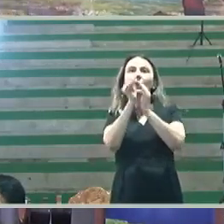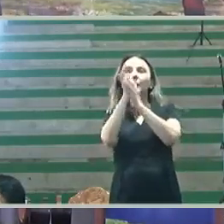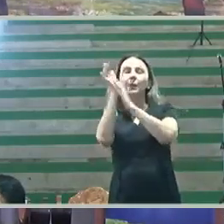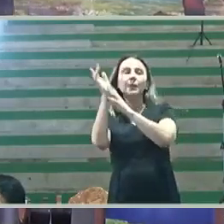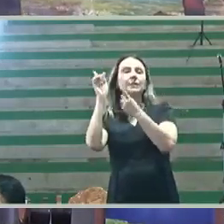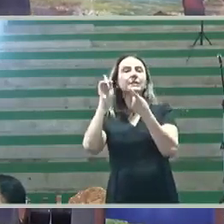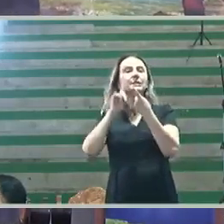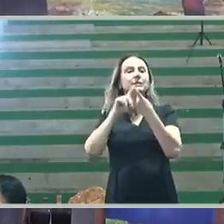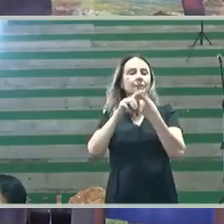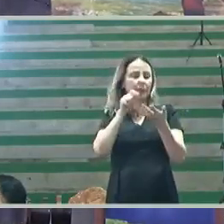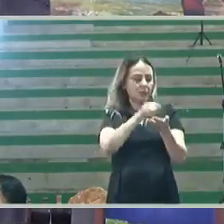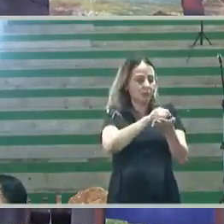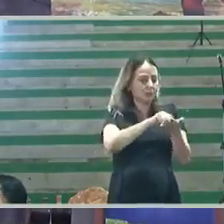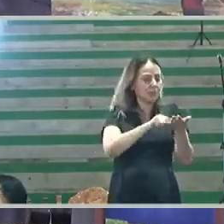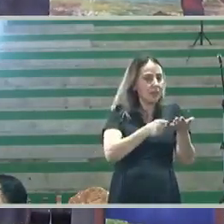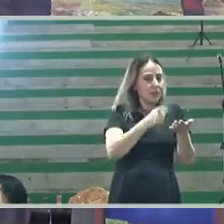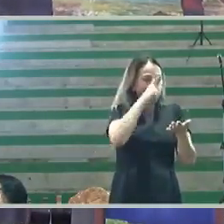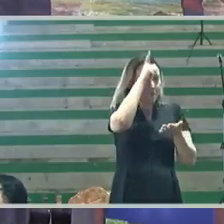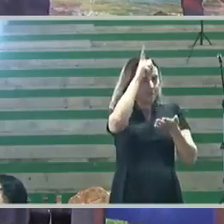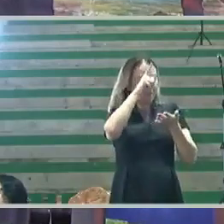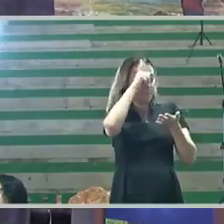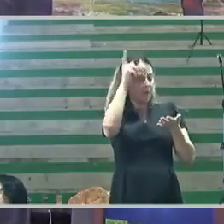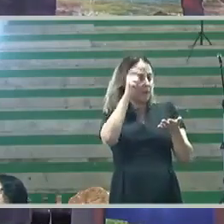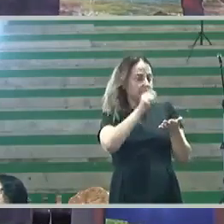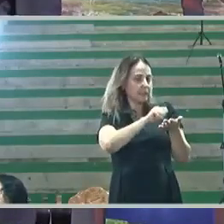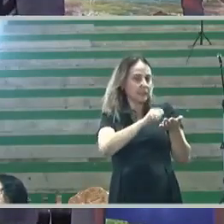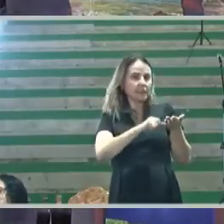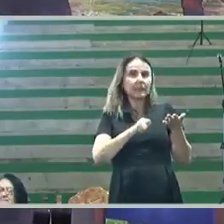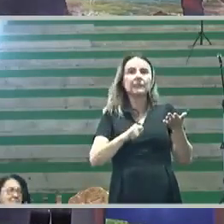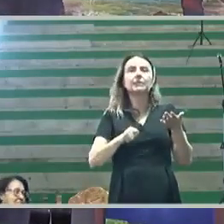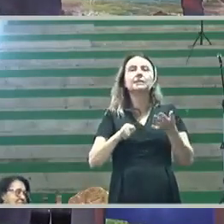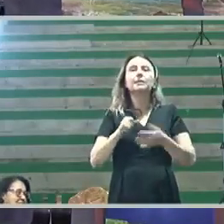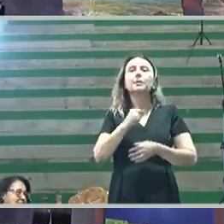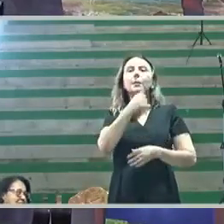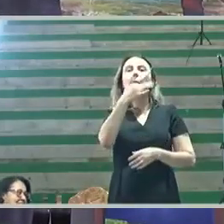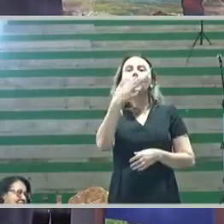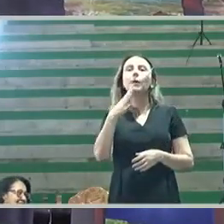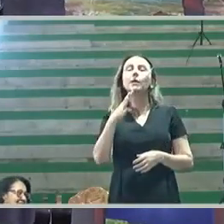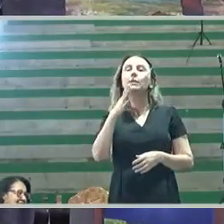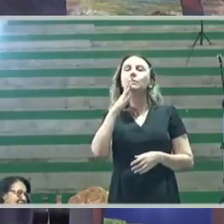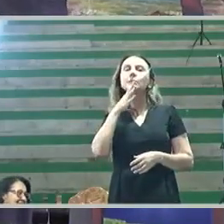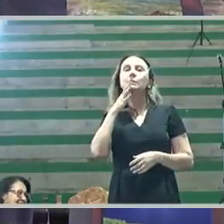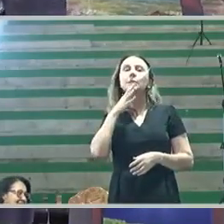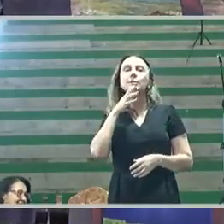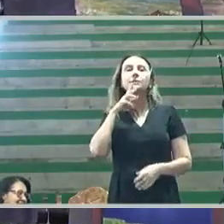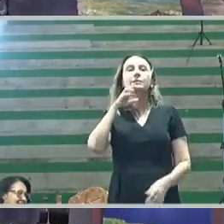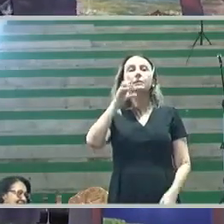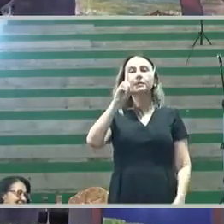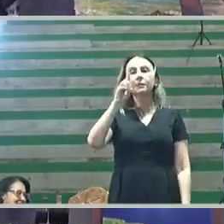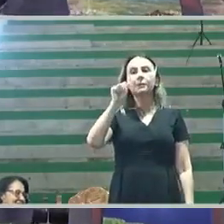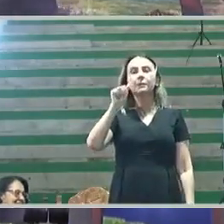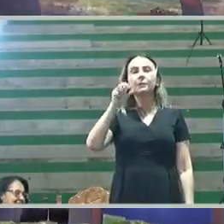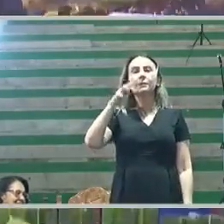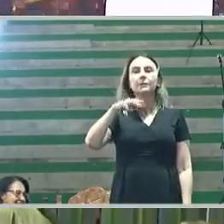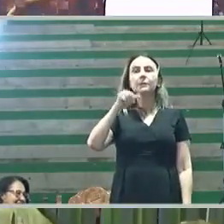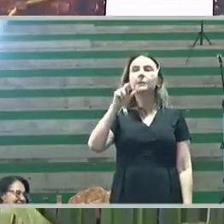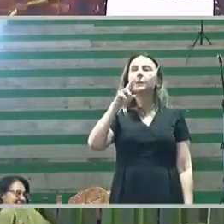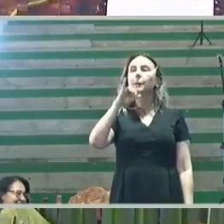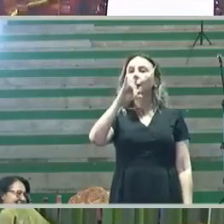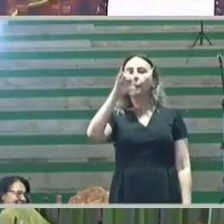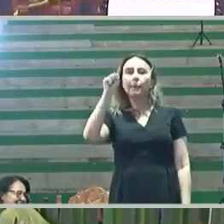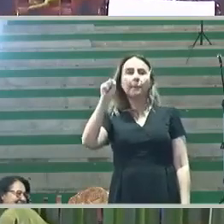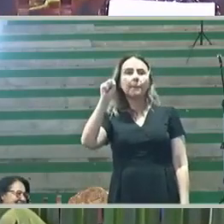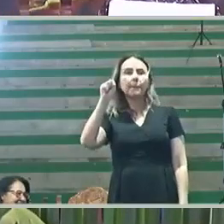composições. Quantos conhecem Damares? Levanta a mão assim. Quantos conhecem Vanilda Bordieri? Levanta a mão assim. São